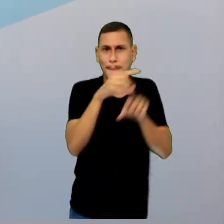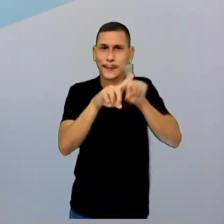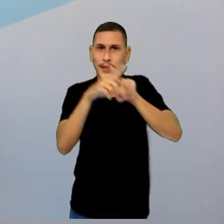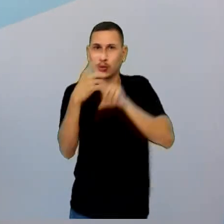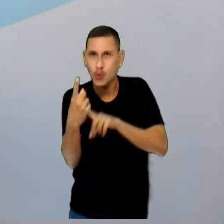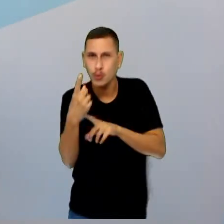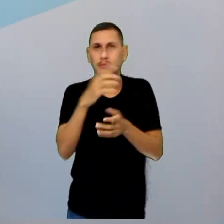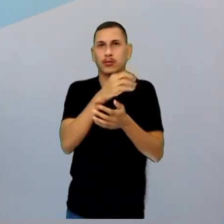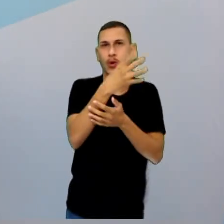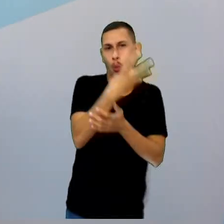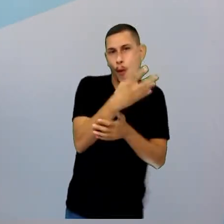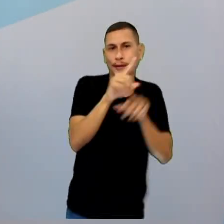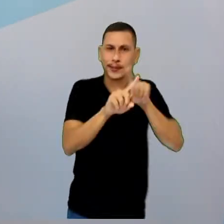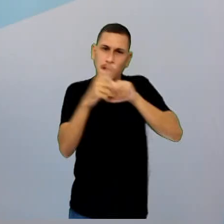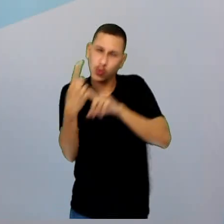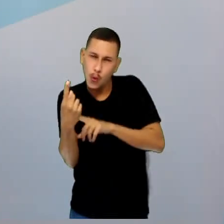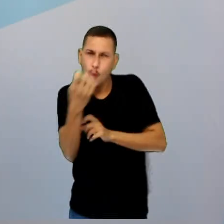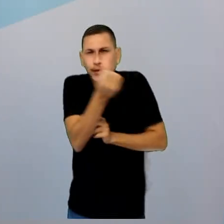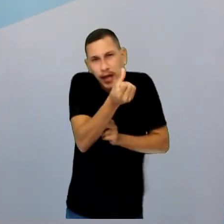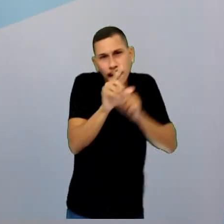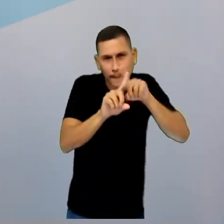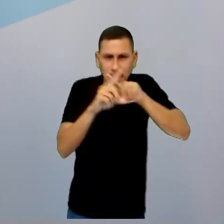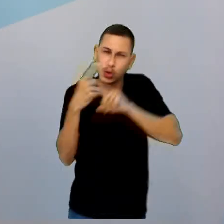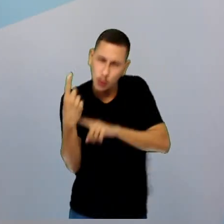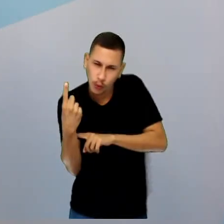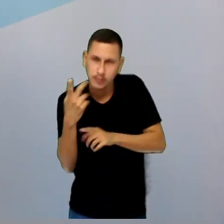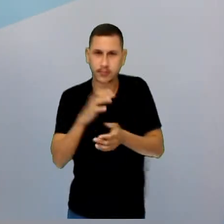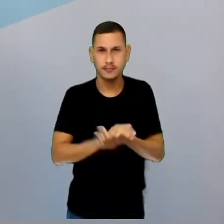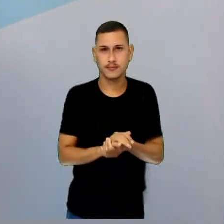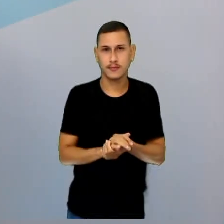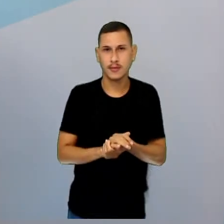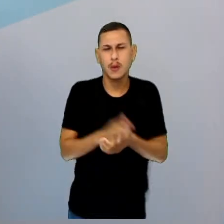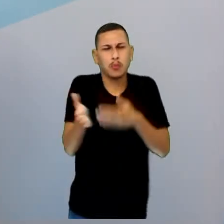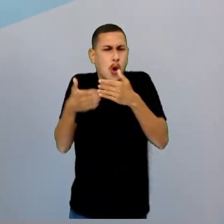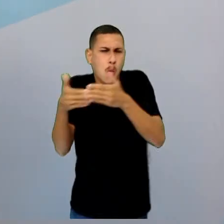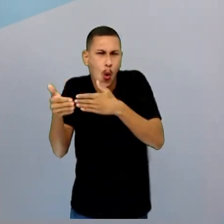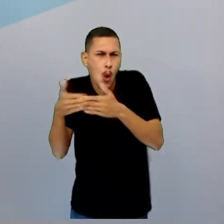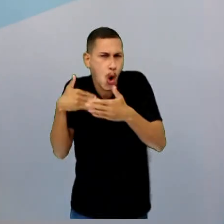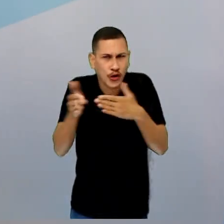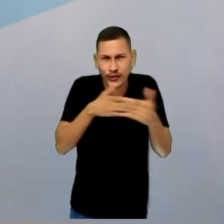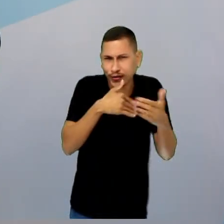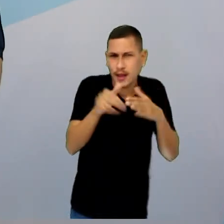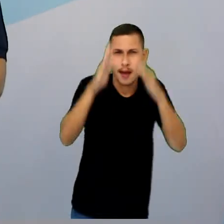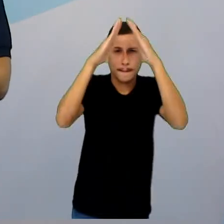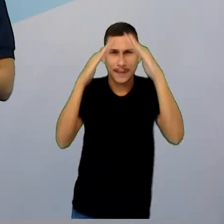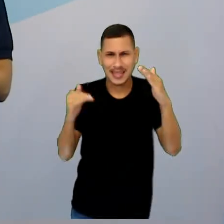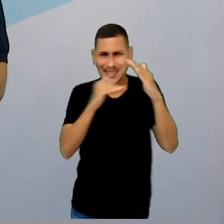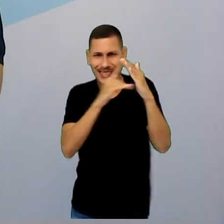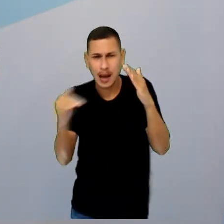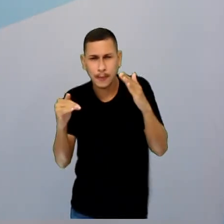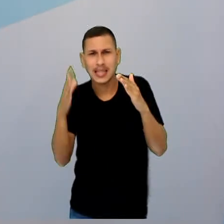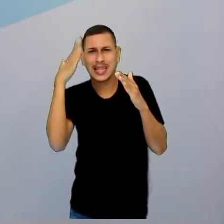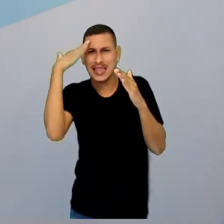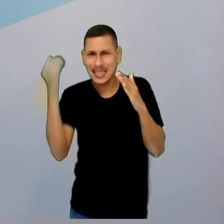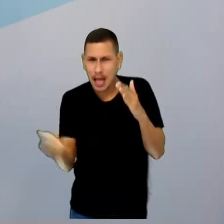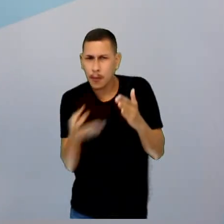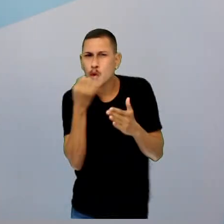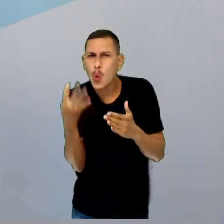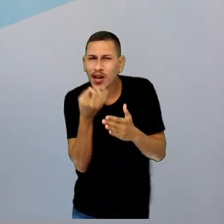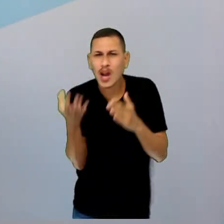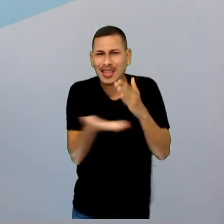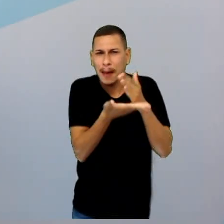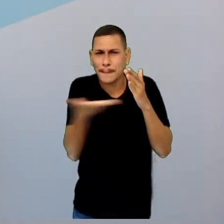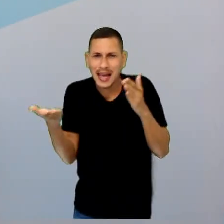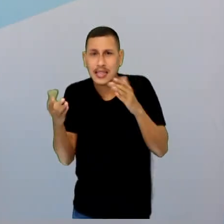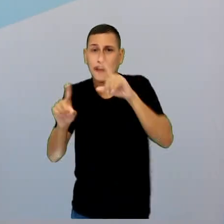1, 5 mais 1 e 6 mais 1. Ó. Então, para qualquer pirâmide, se eu sei a quantidade de lados da base, mais